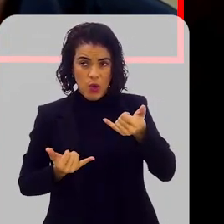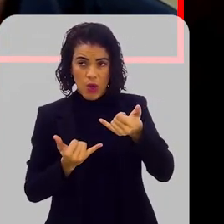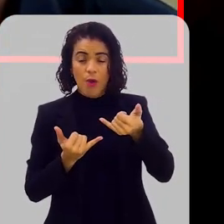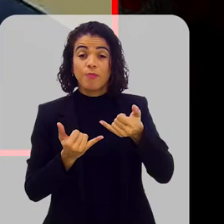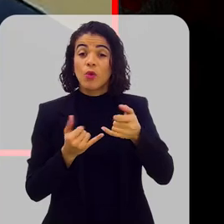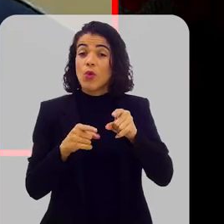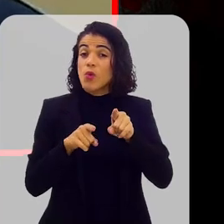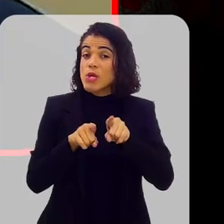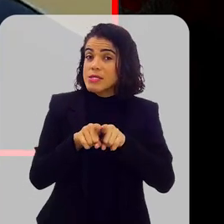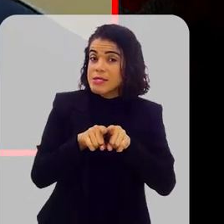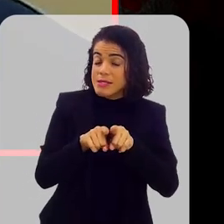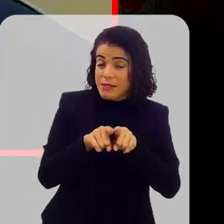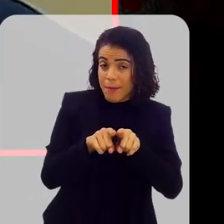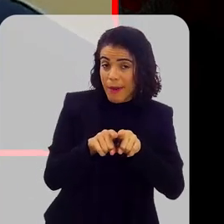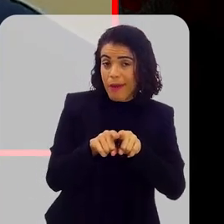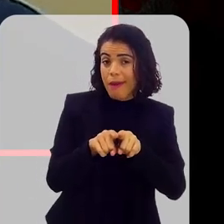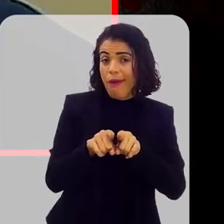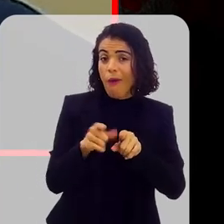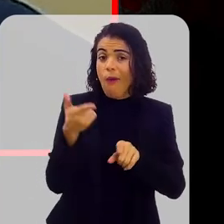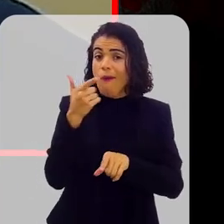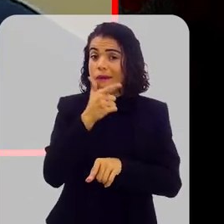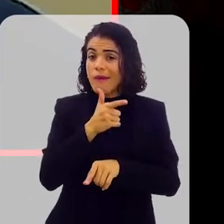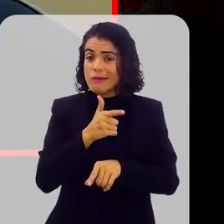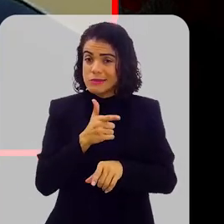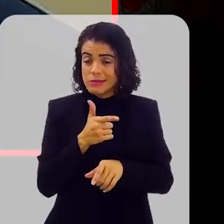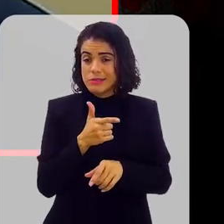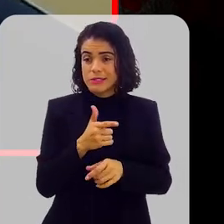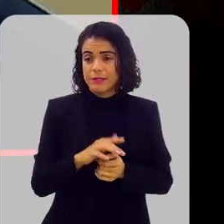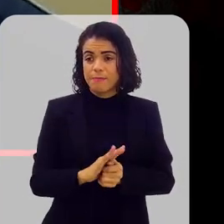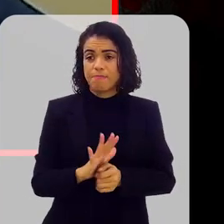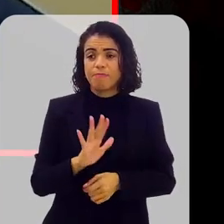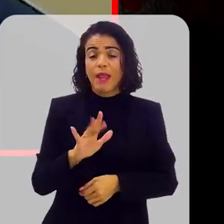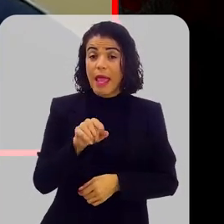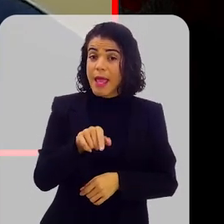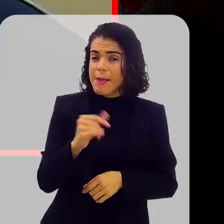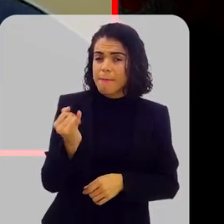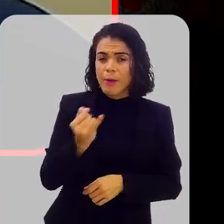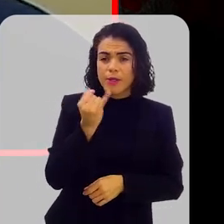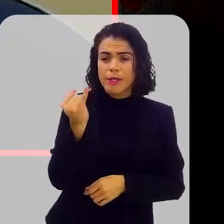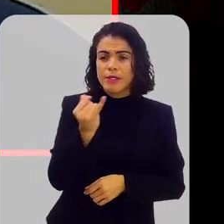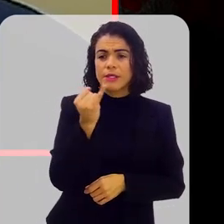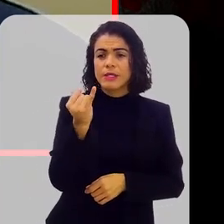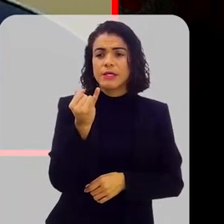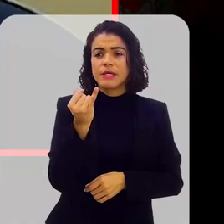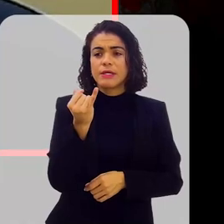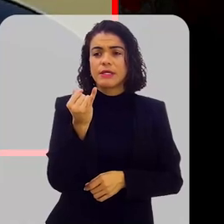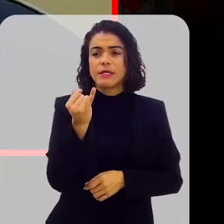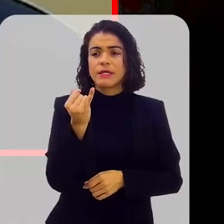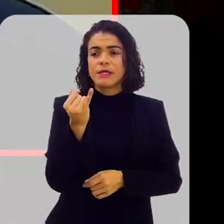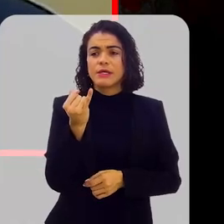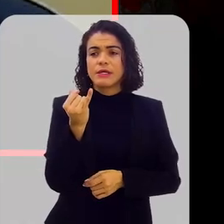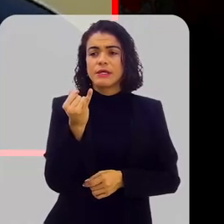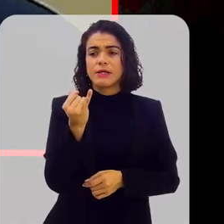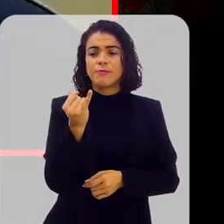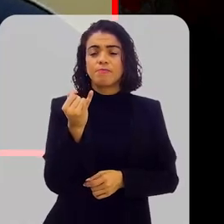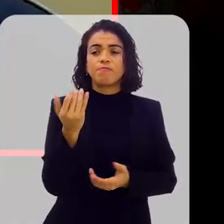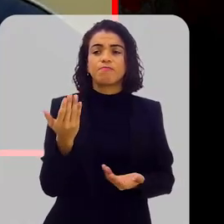dificuldade que é de você ter acesso ao exame, da complexidade do exame. Quero deixar bem claro aqui, acho que isso é uma coisa muito importante,